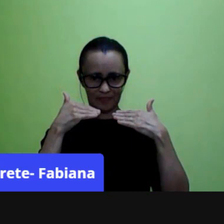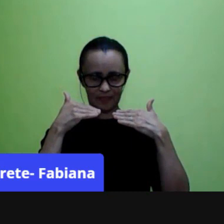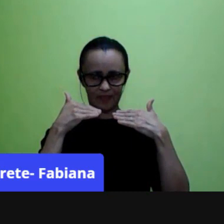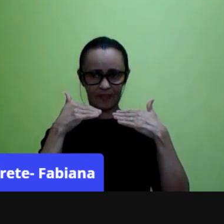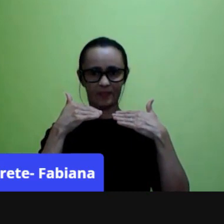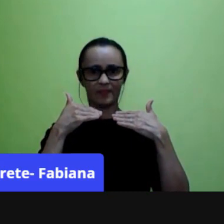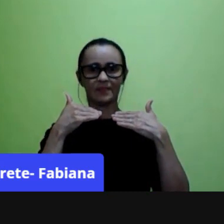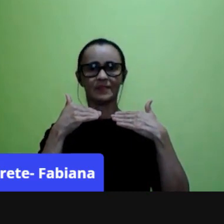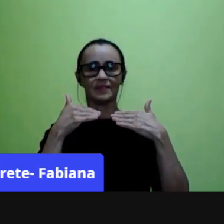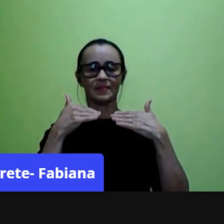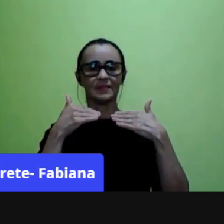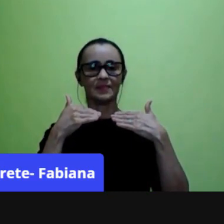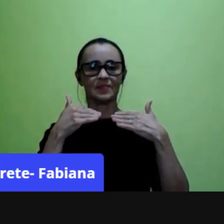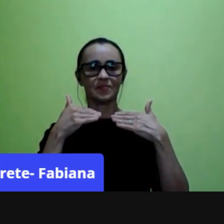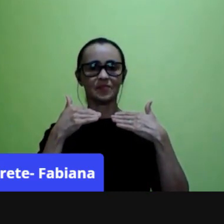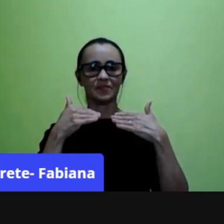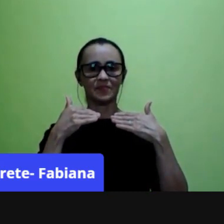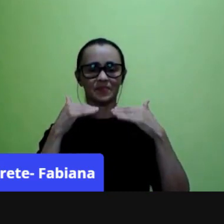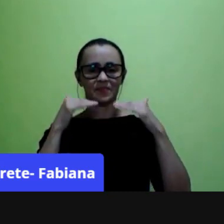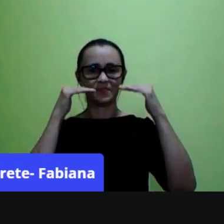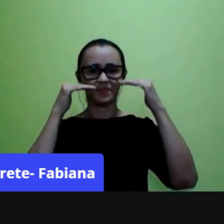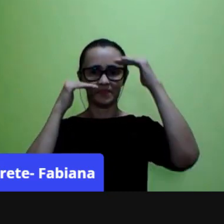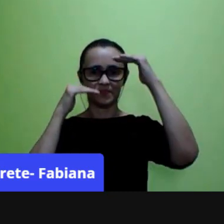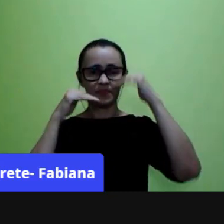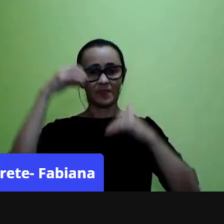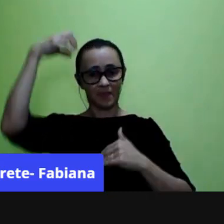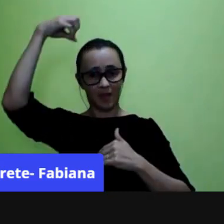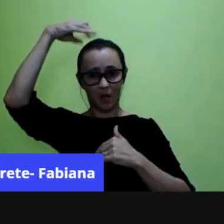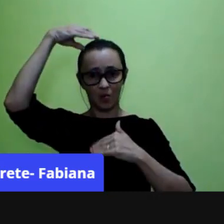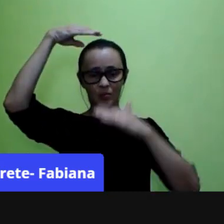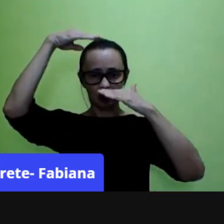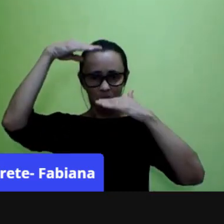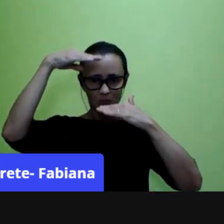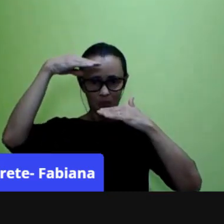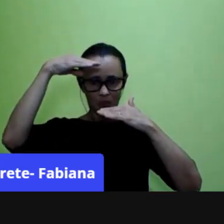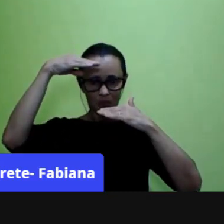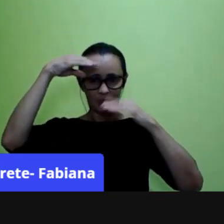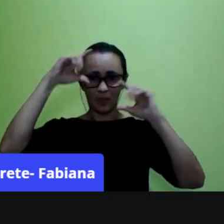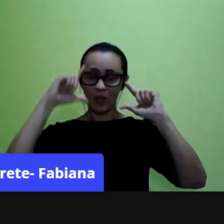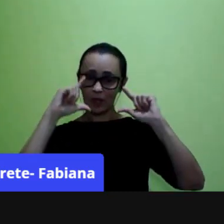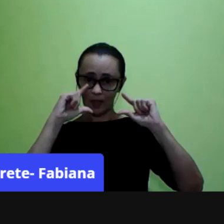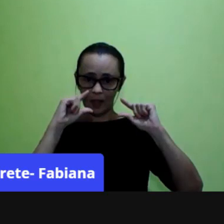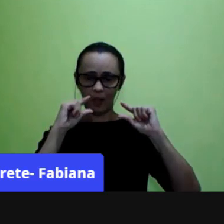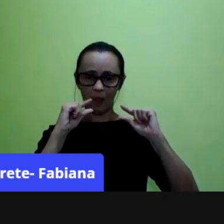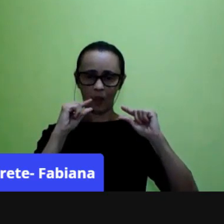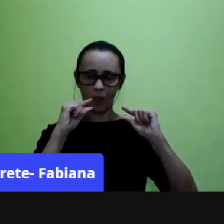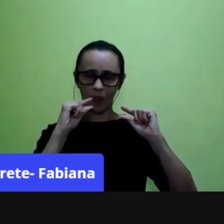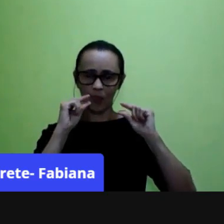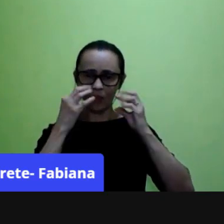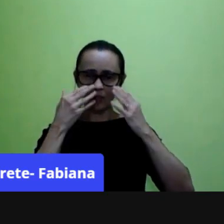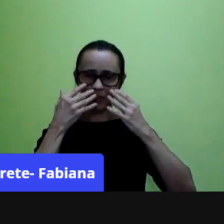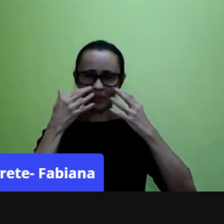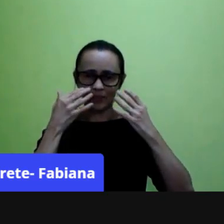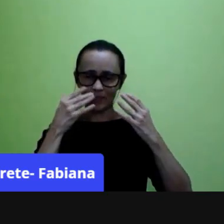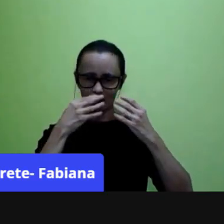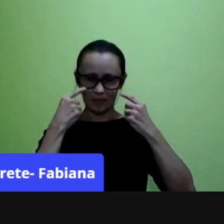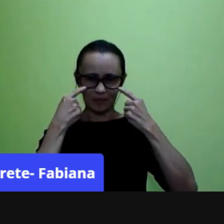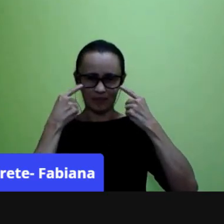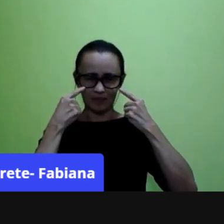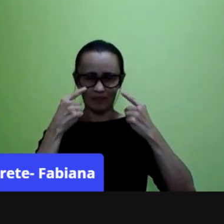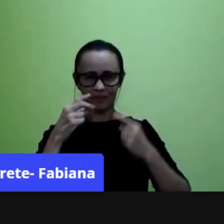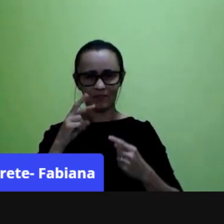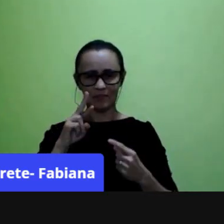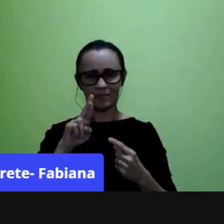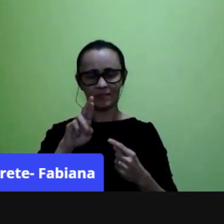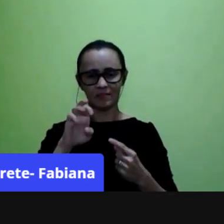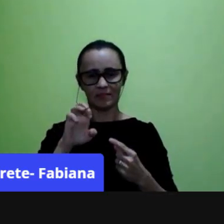meu rosto, eu estou abaixo da fonte de luz. Então, ele tira um pouquinho o brilho. O brilho não, o reflexo.